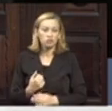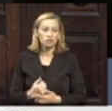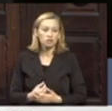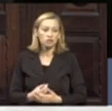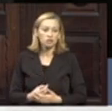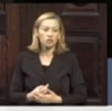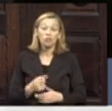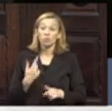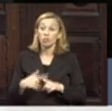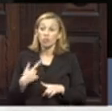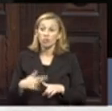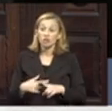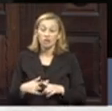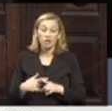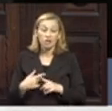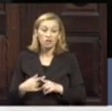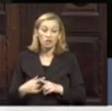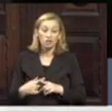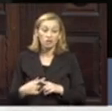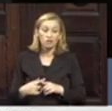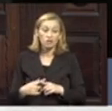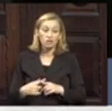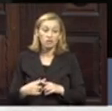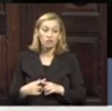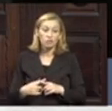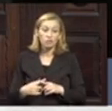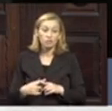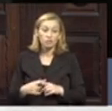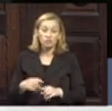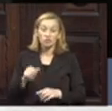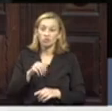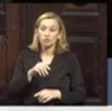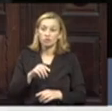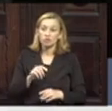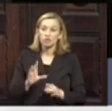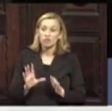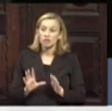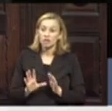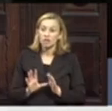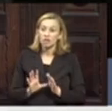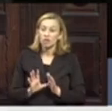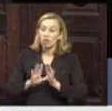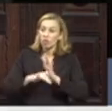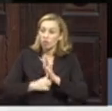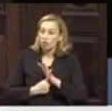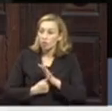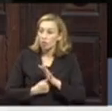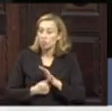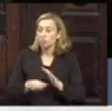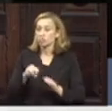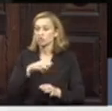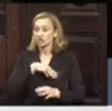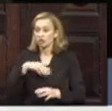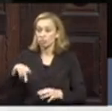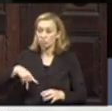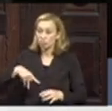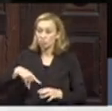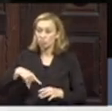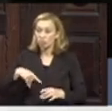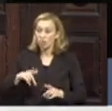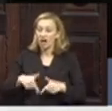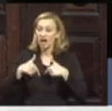ao Supremo Tribunal Federal, em última palavra, dizer o direito, como aquela lei será aplicada. E é isso